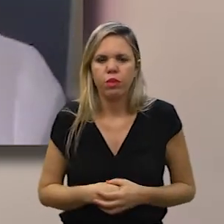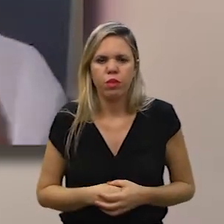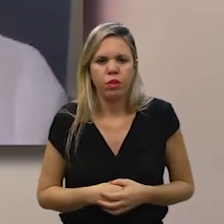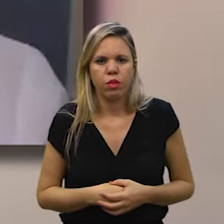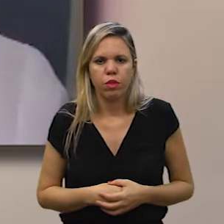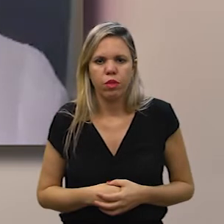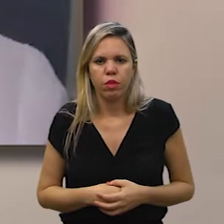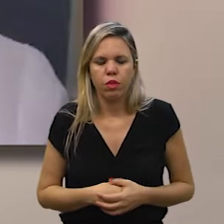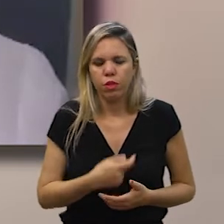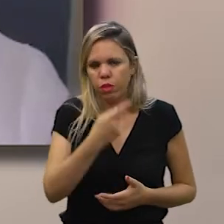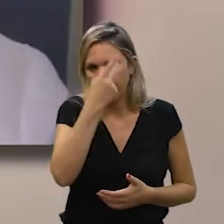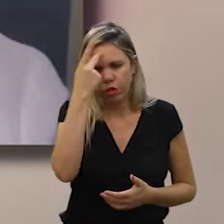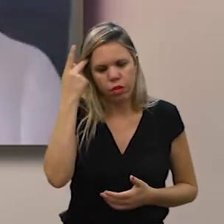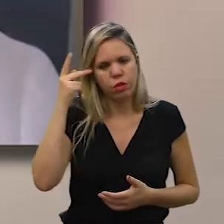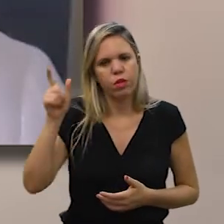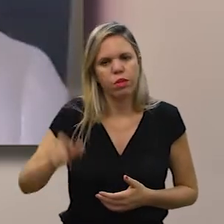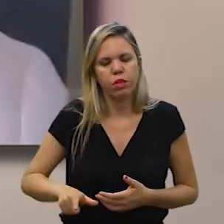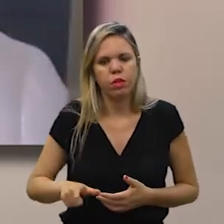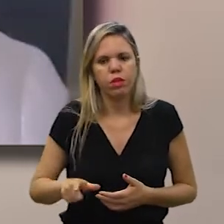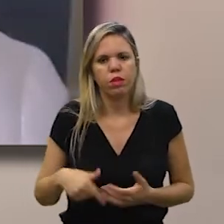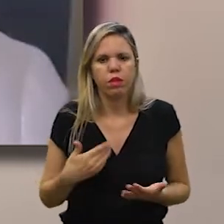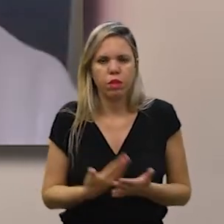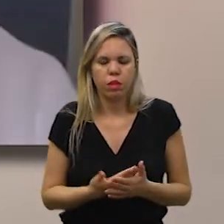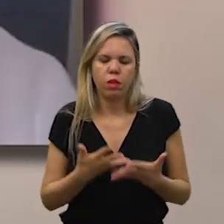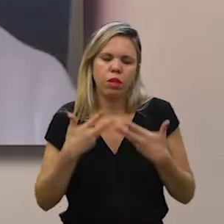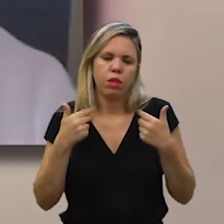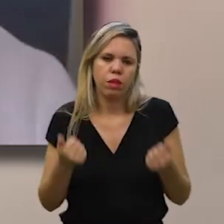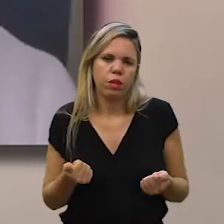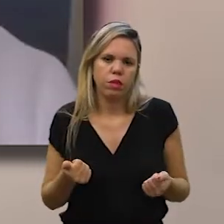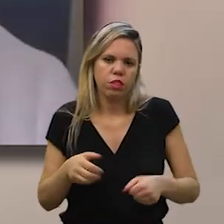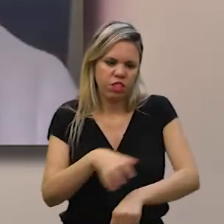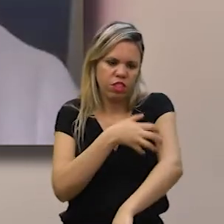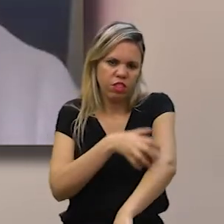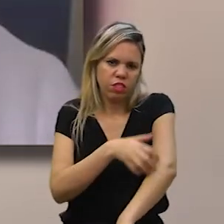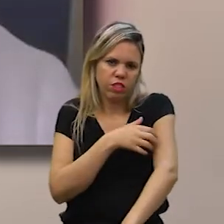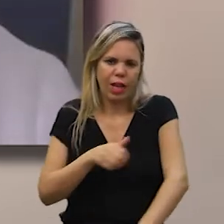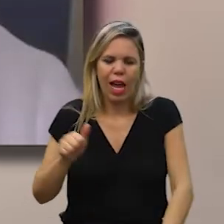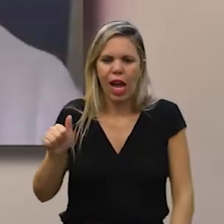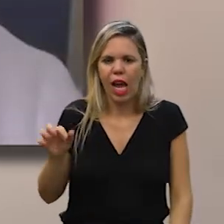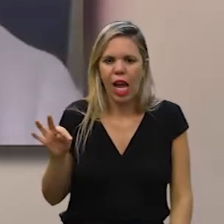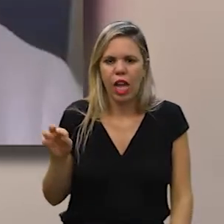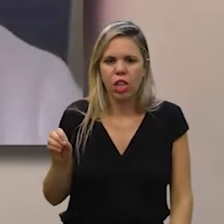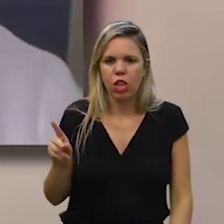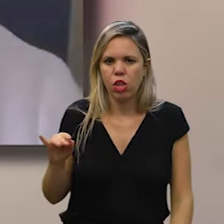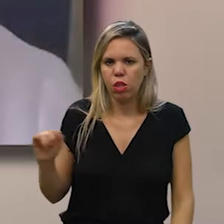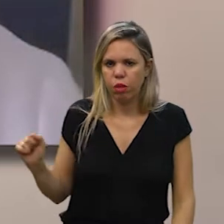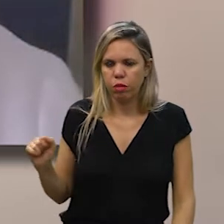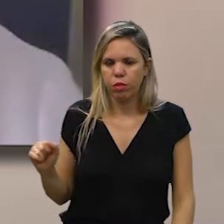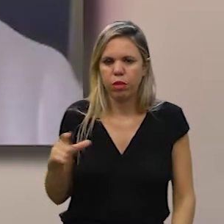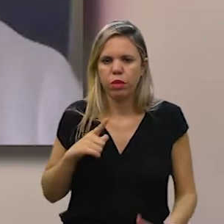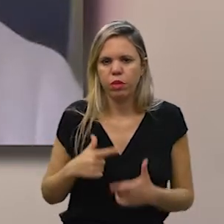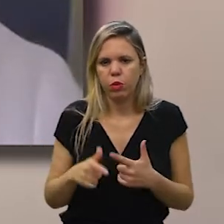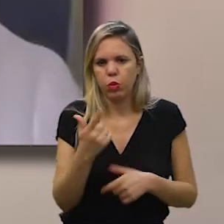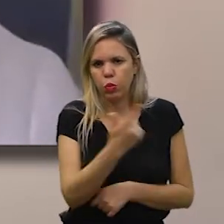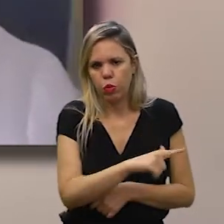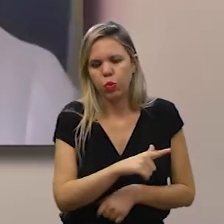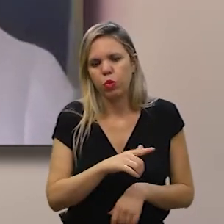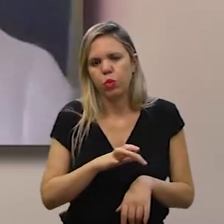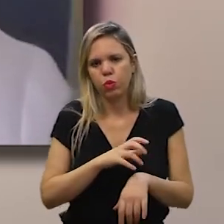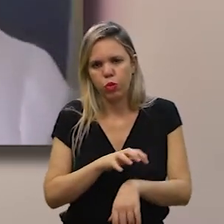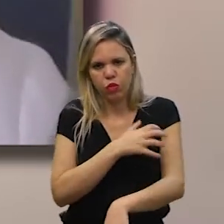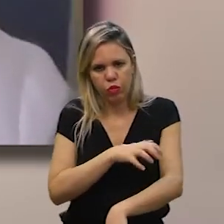a pessoa que até pode ter melhorado da dermatite atópica pode vir com um quadro de uma